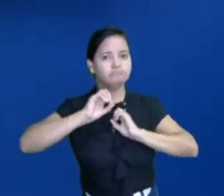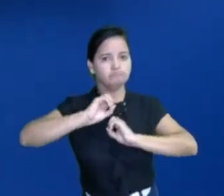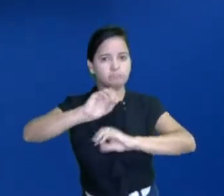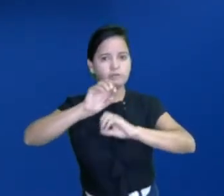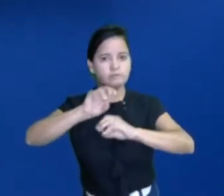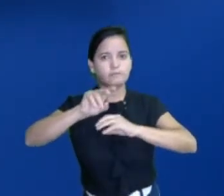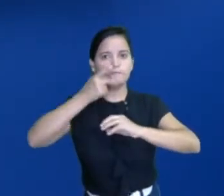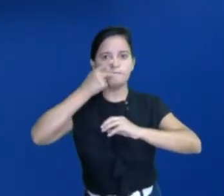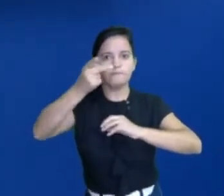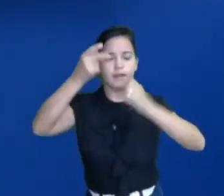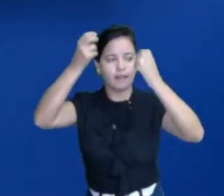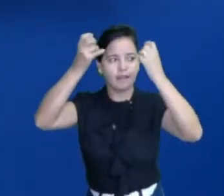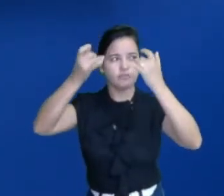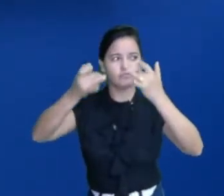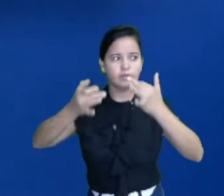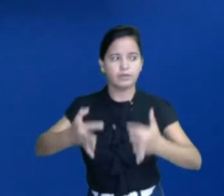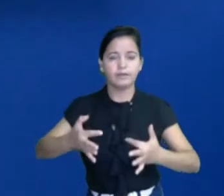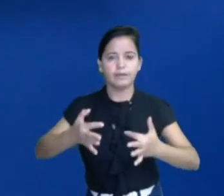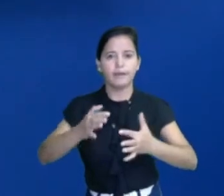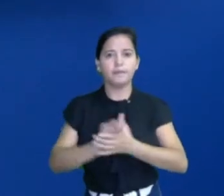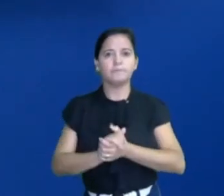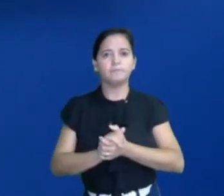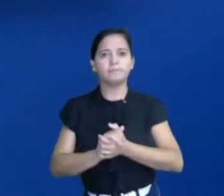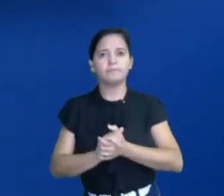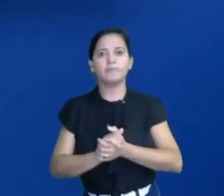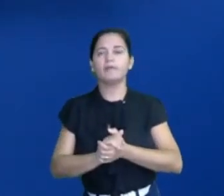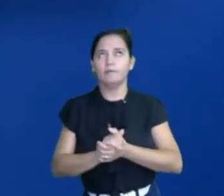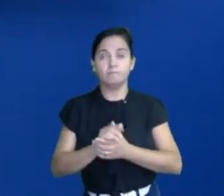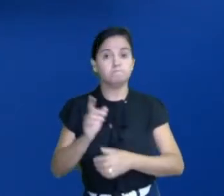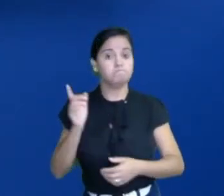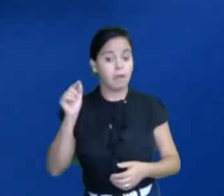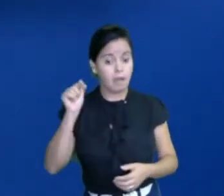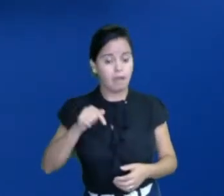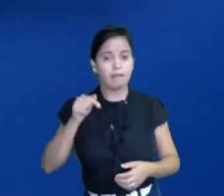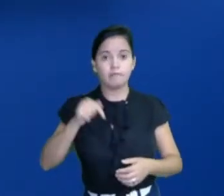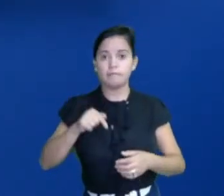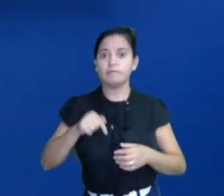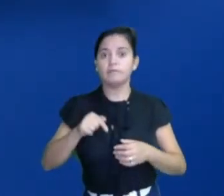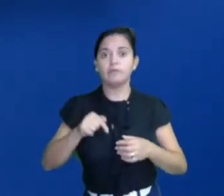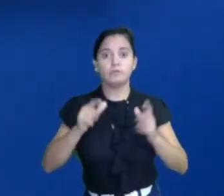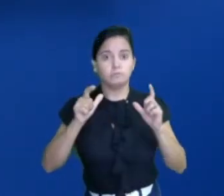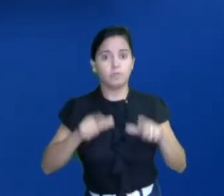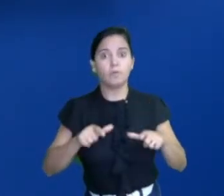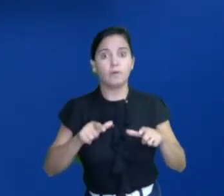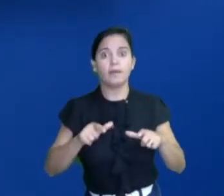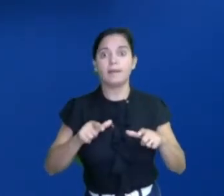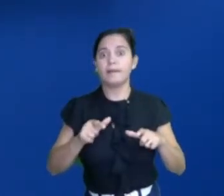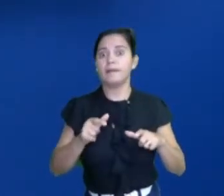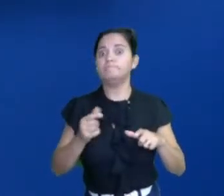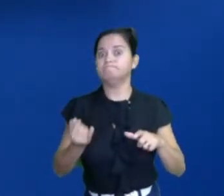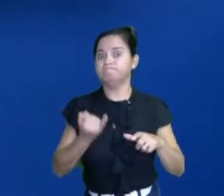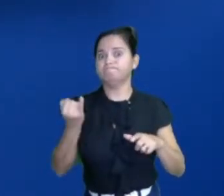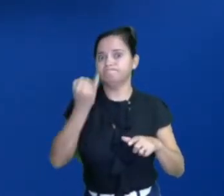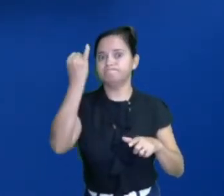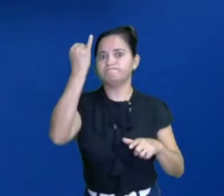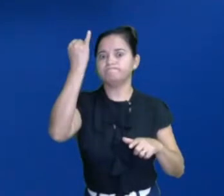a gente vai falar sobre esse acontecimento que marcou o Monte das Tabocas.